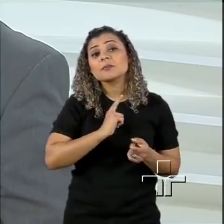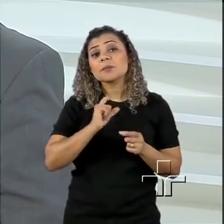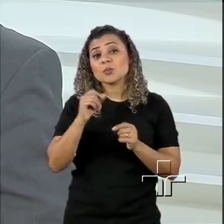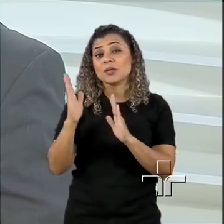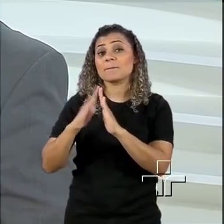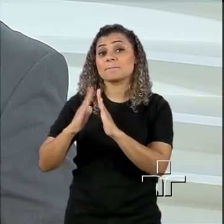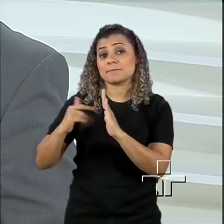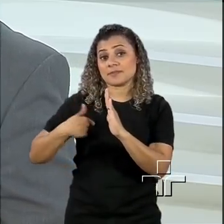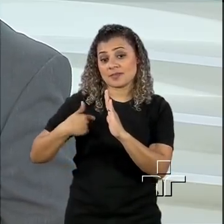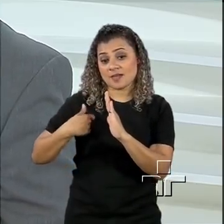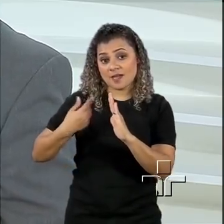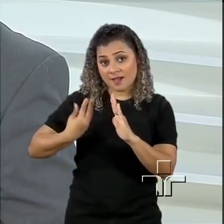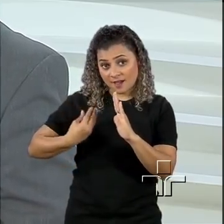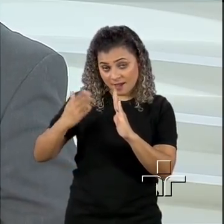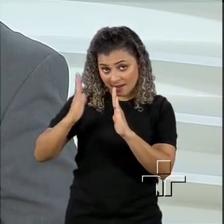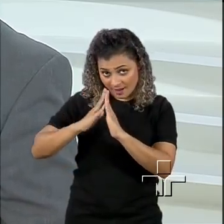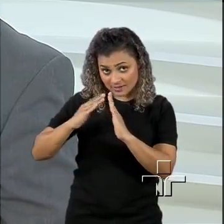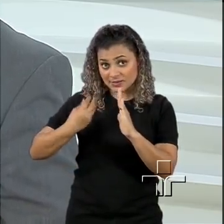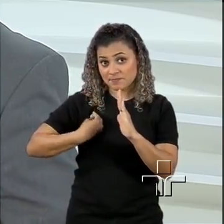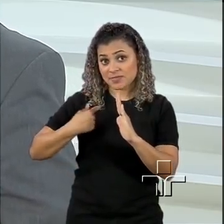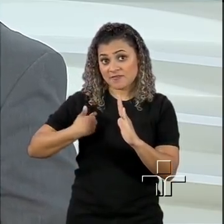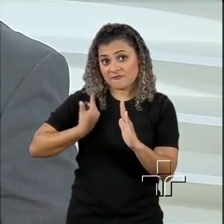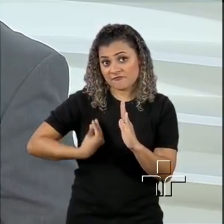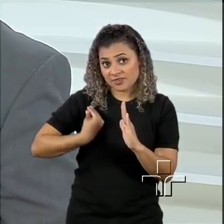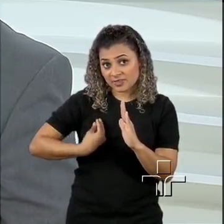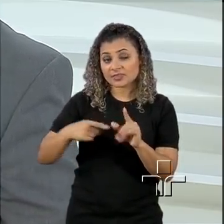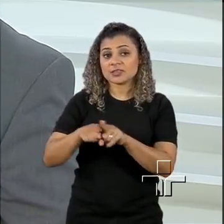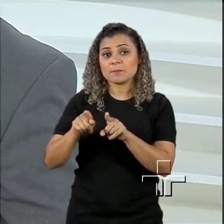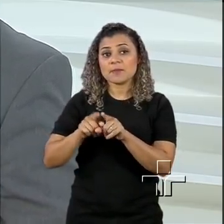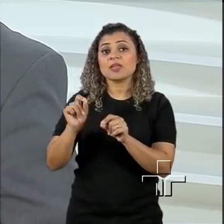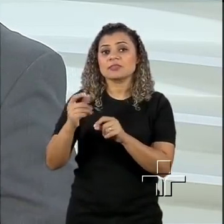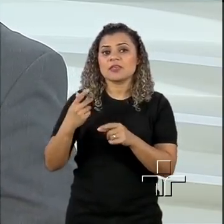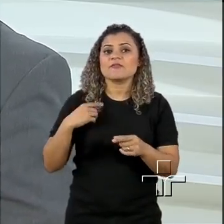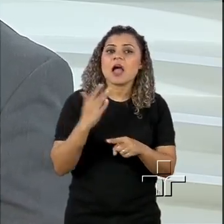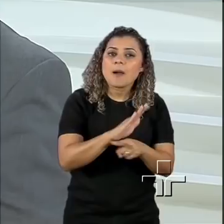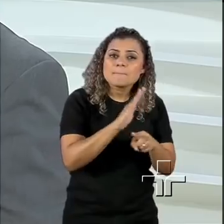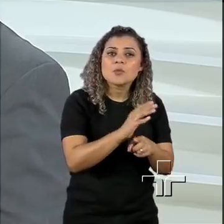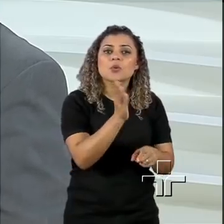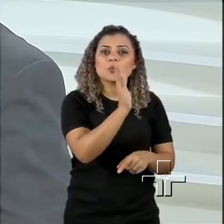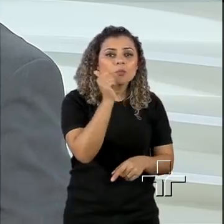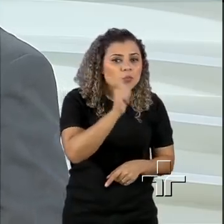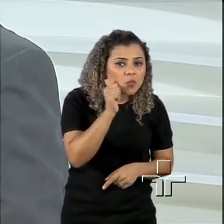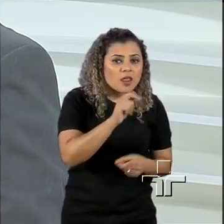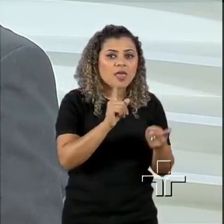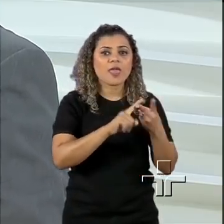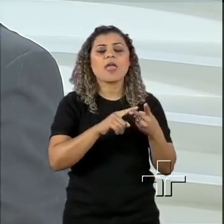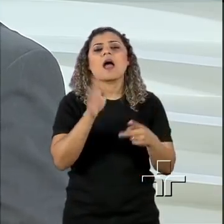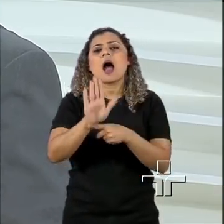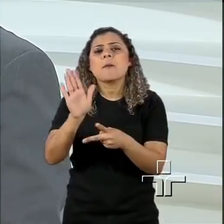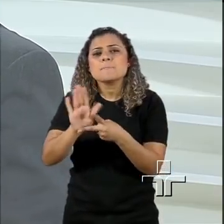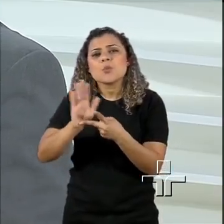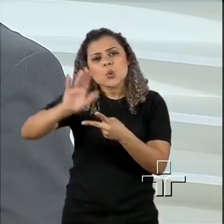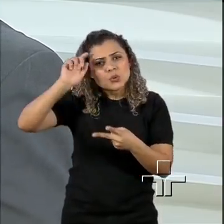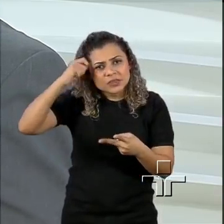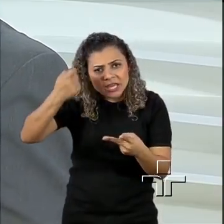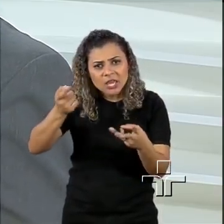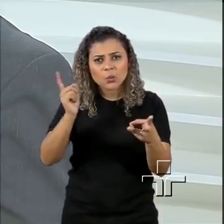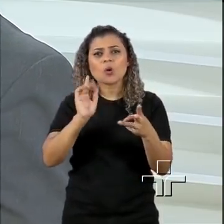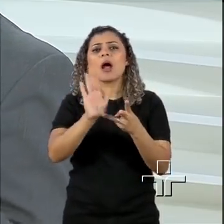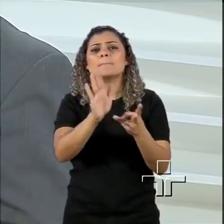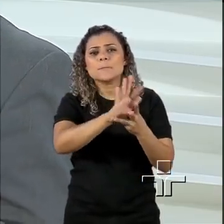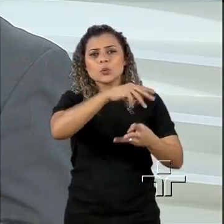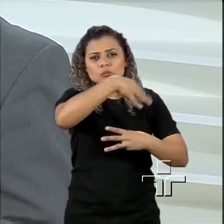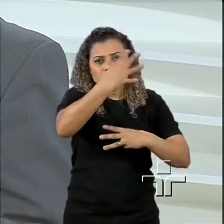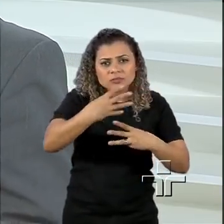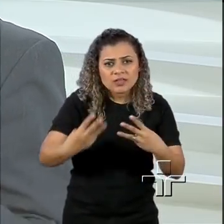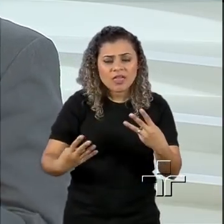Casa Minha Vida, ao fazer política dirigida para as mulheres, comunidade LGBTI, comunidade negros quilombolas, enfim, a proteção da juventude. É